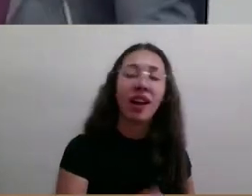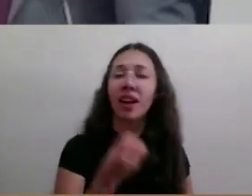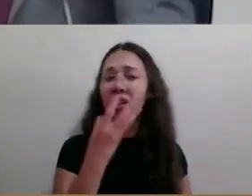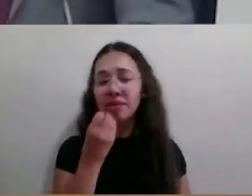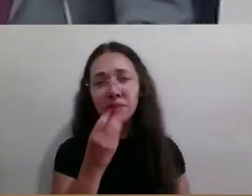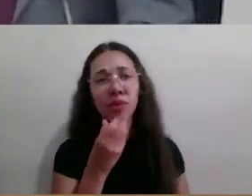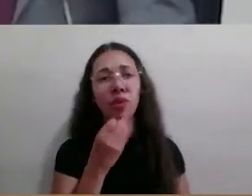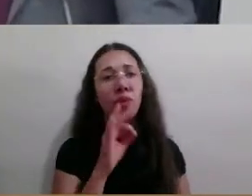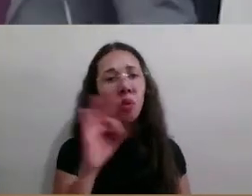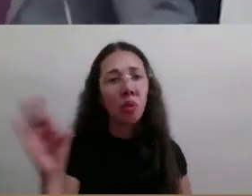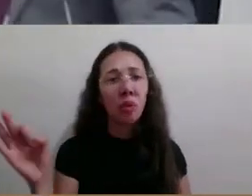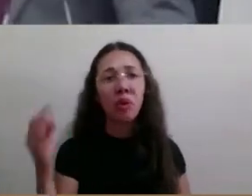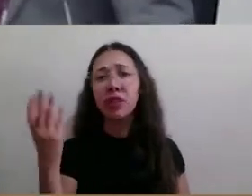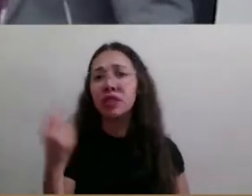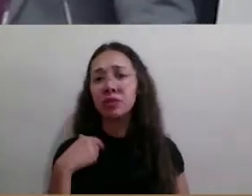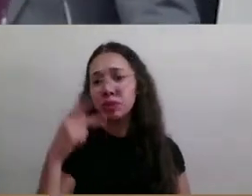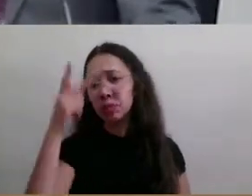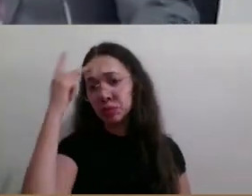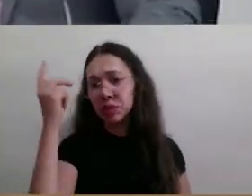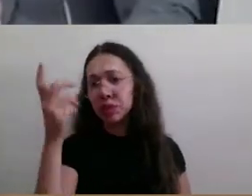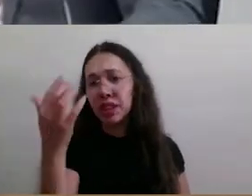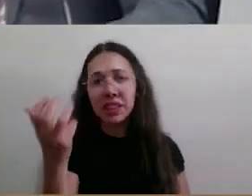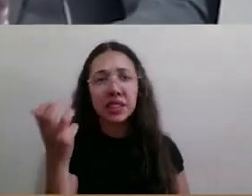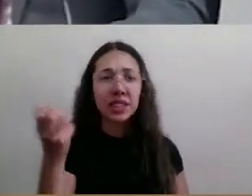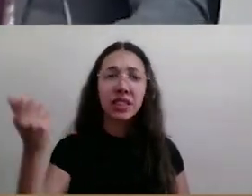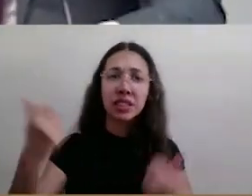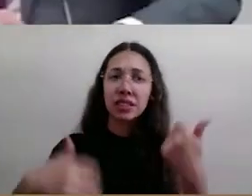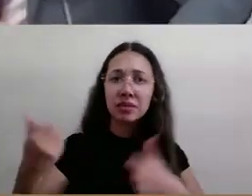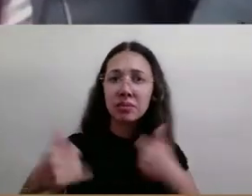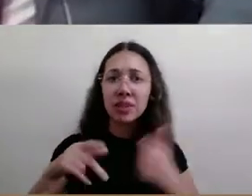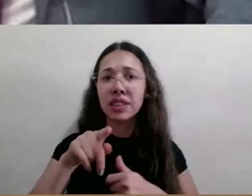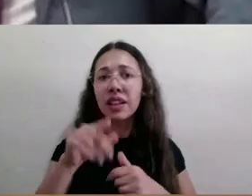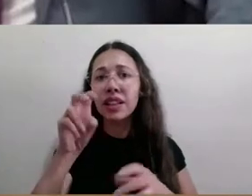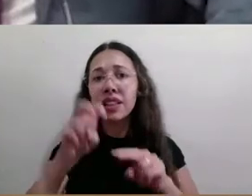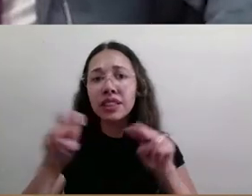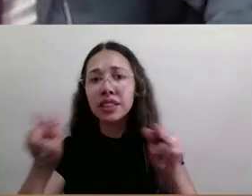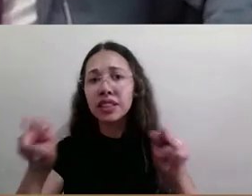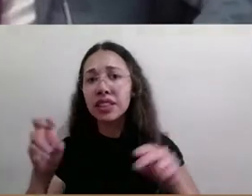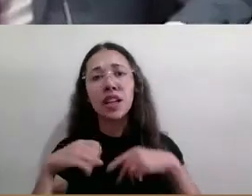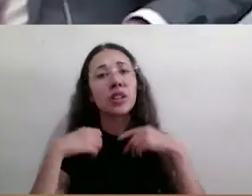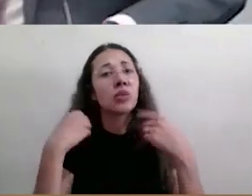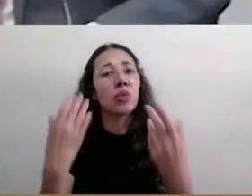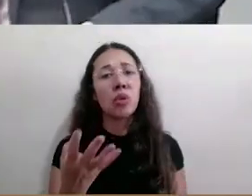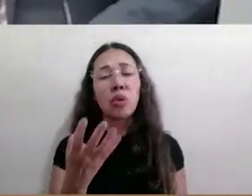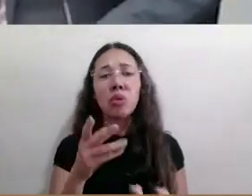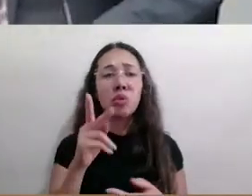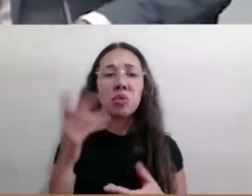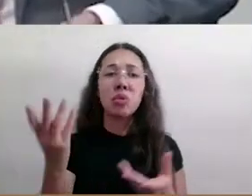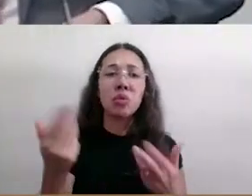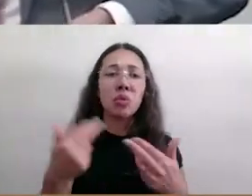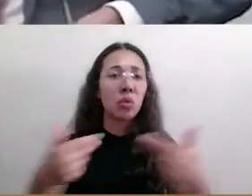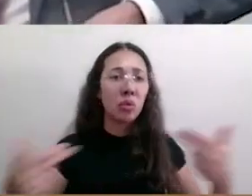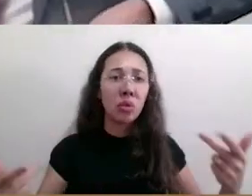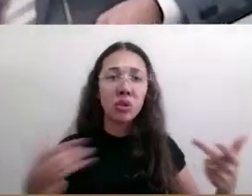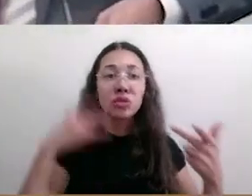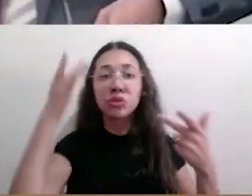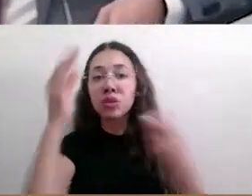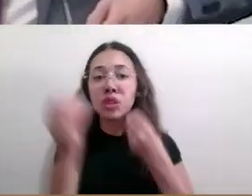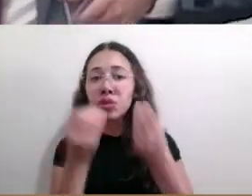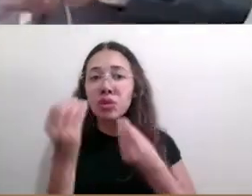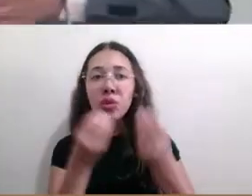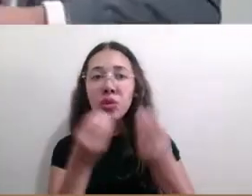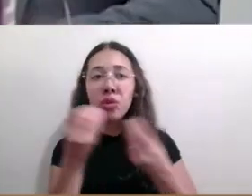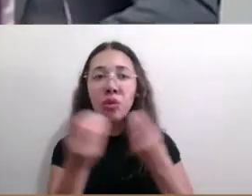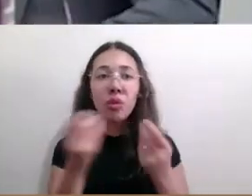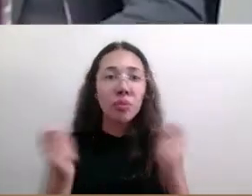para quem quiser falar aqui da plateia, ou se tiver algumas questões, eu não sei como é que está montado, né? Se a gente pode ter.